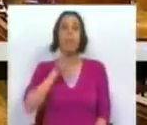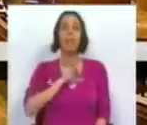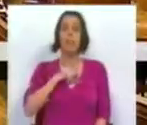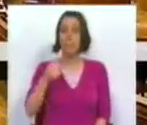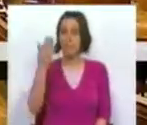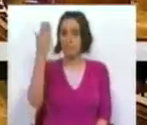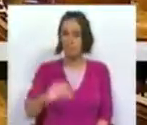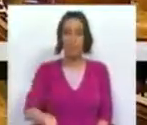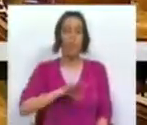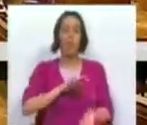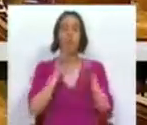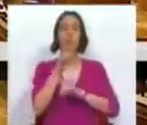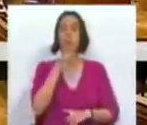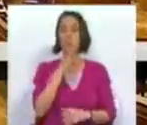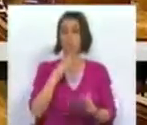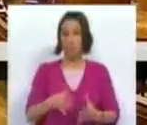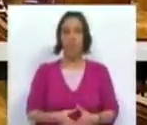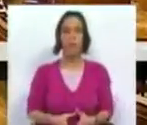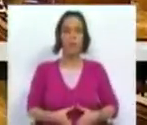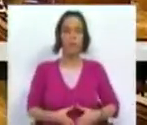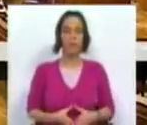Senhora Presidente, senhoras e senhores deputados,